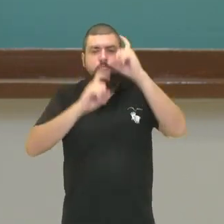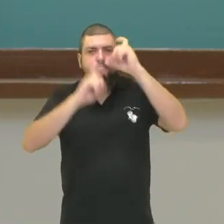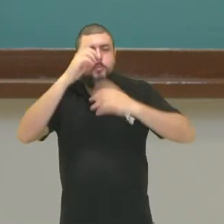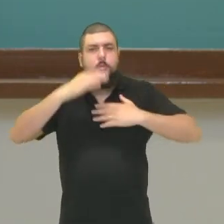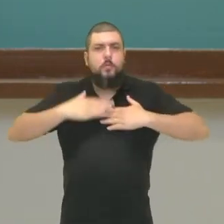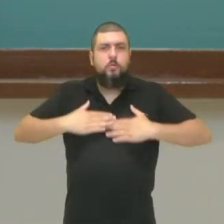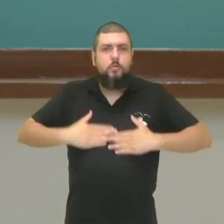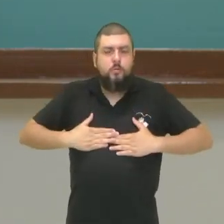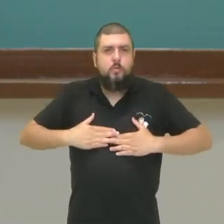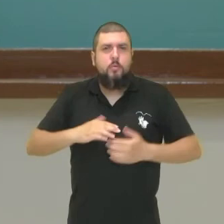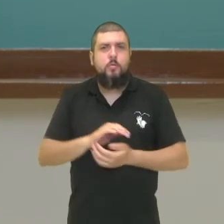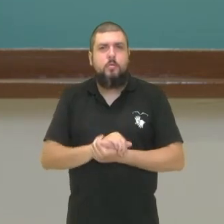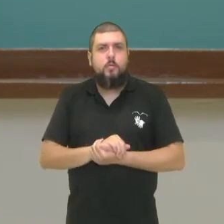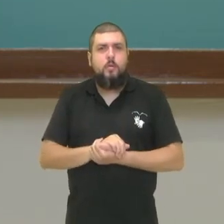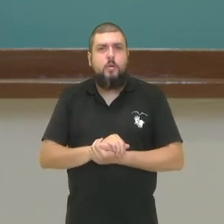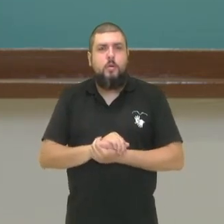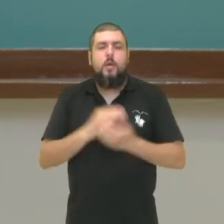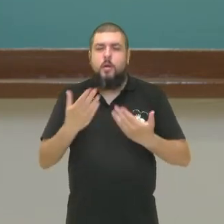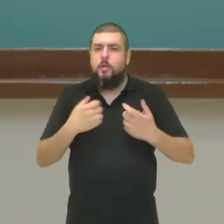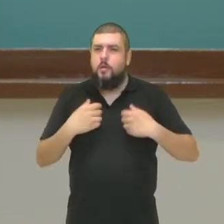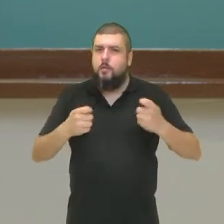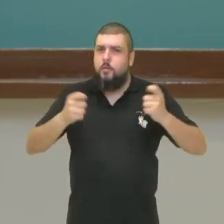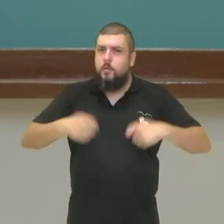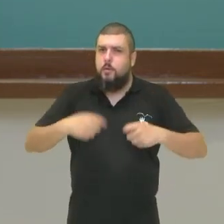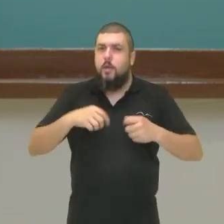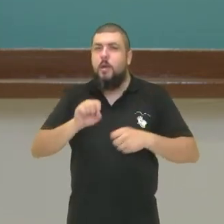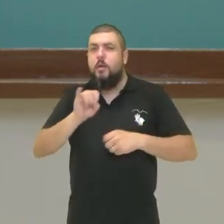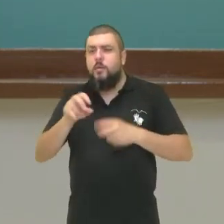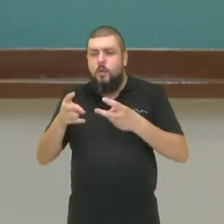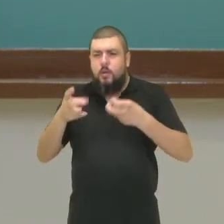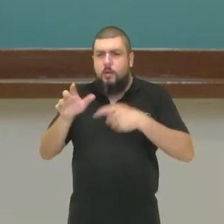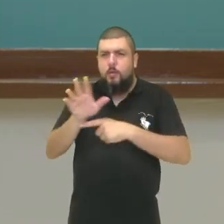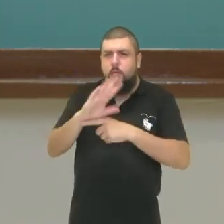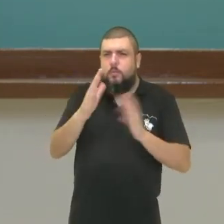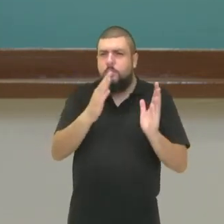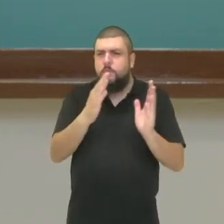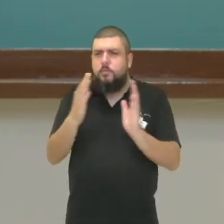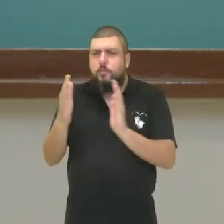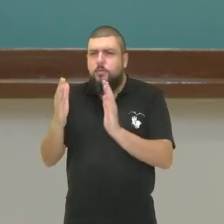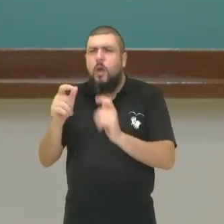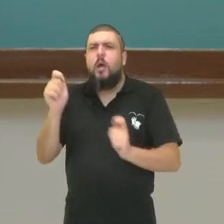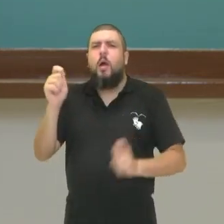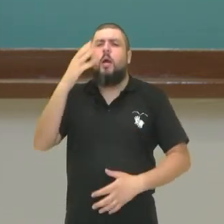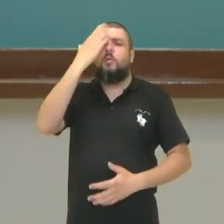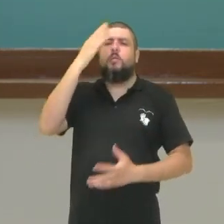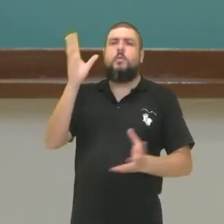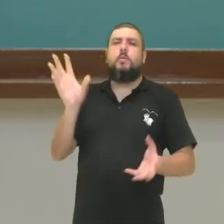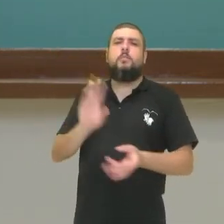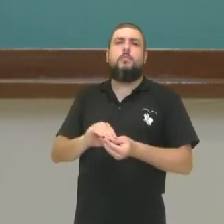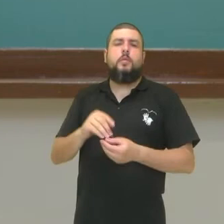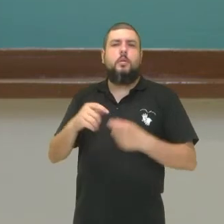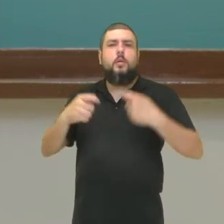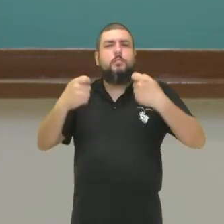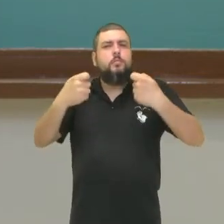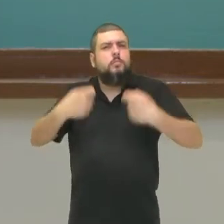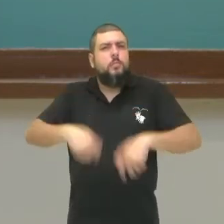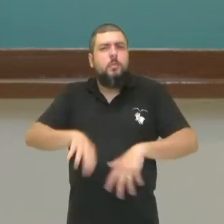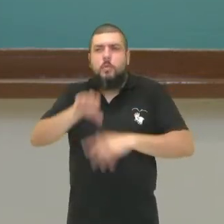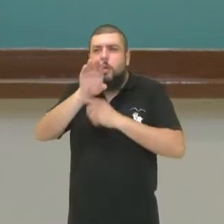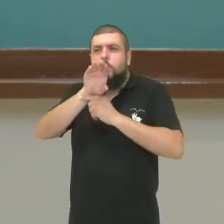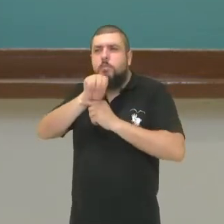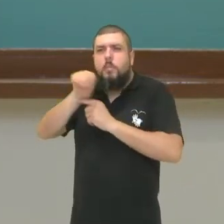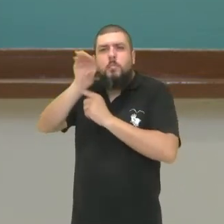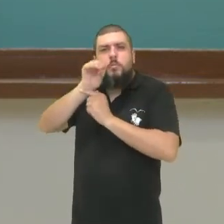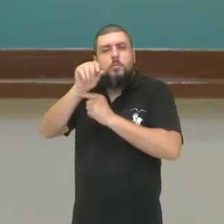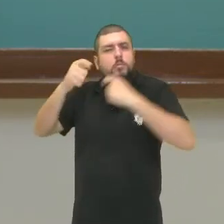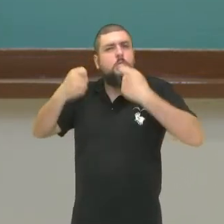e a gente já consegue, né, se ver um vídeo dele, entender o que ele quer passar, sem nem ao menos dizer uma única palavra,